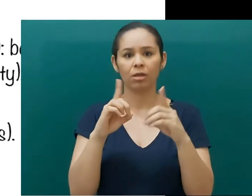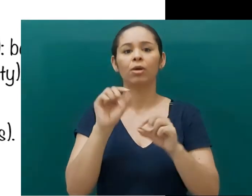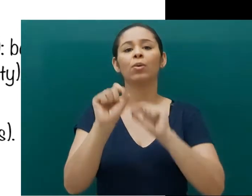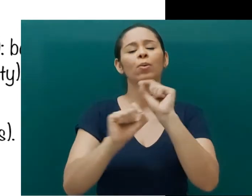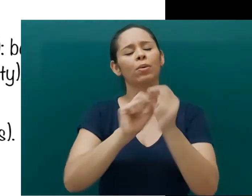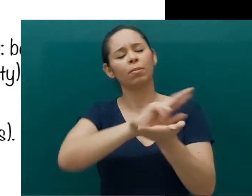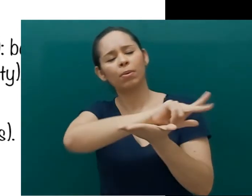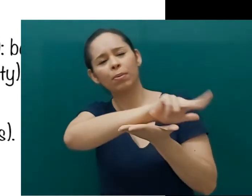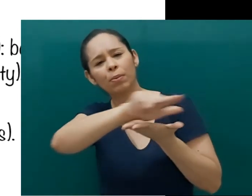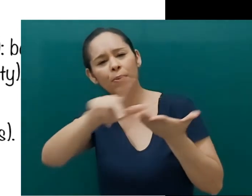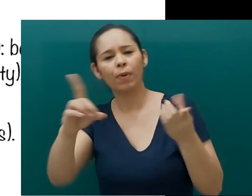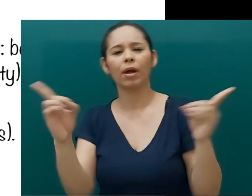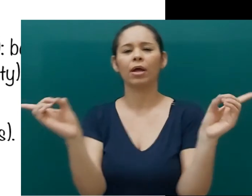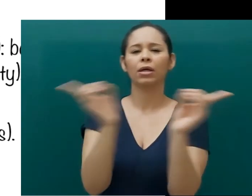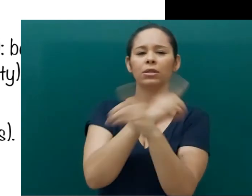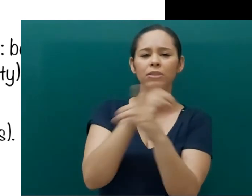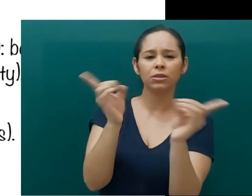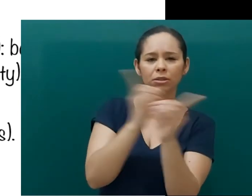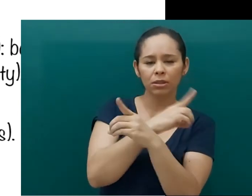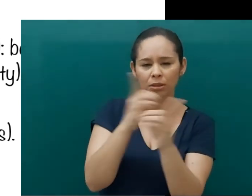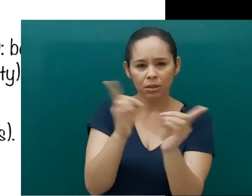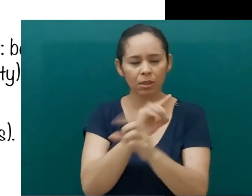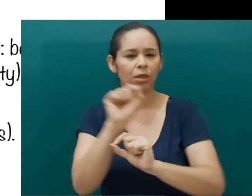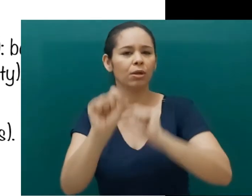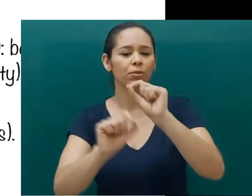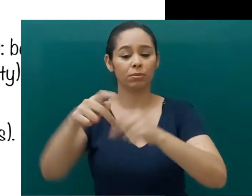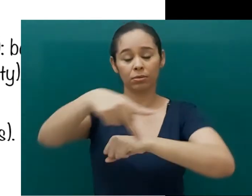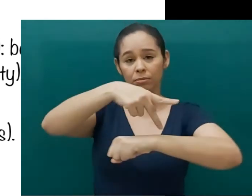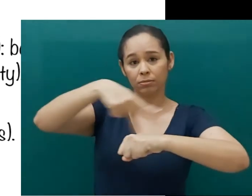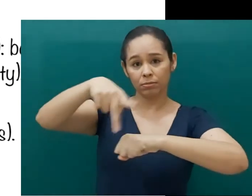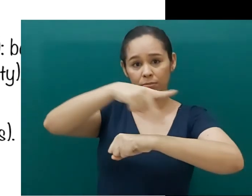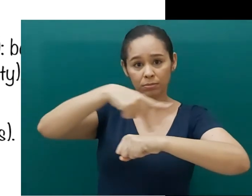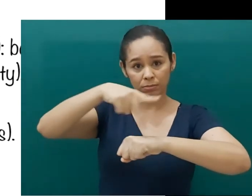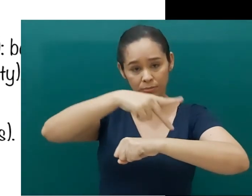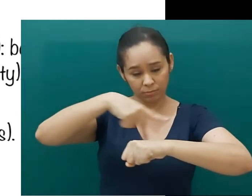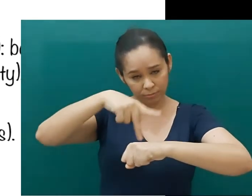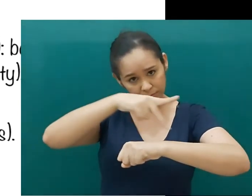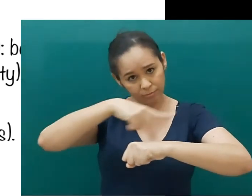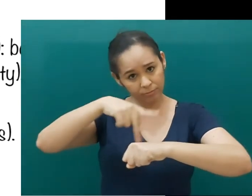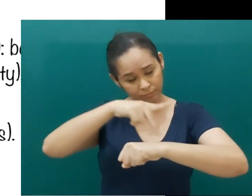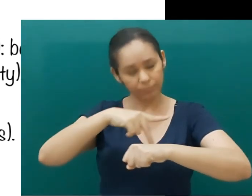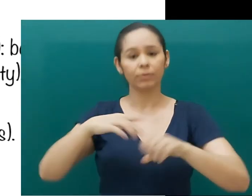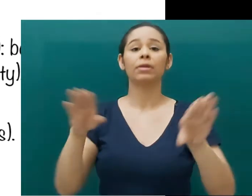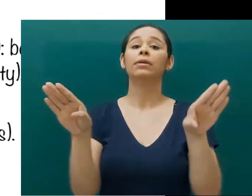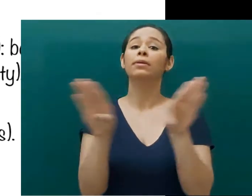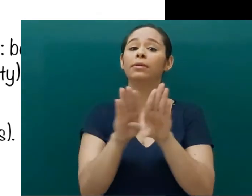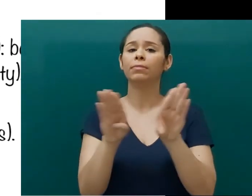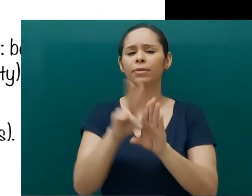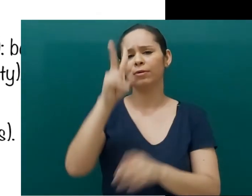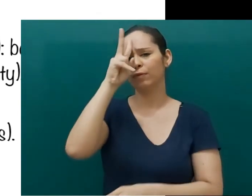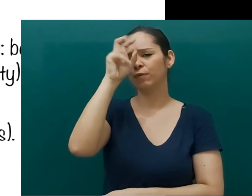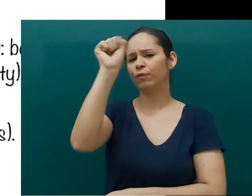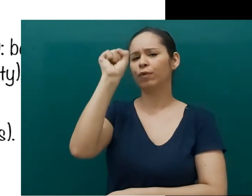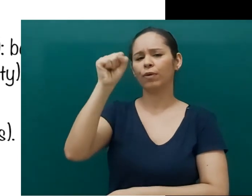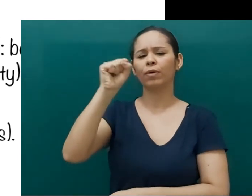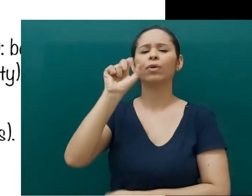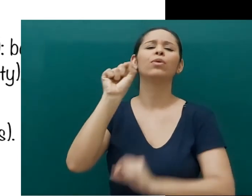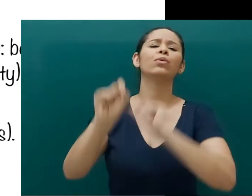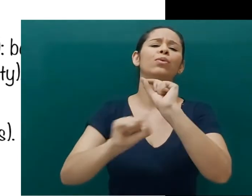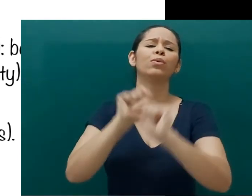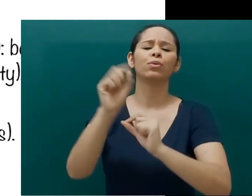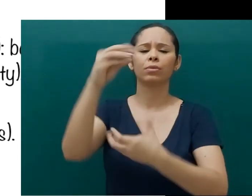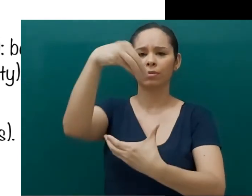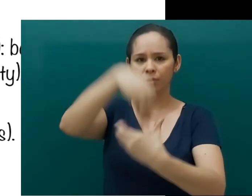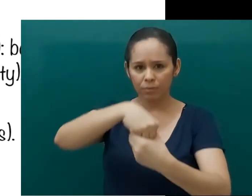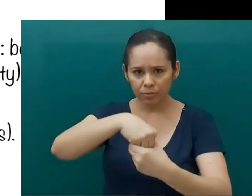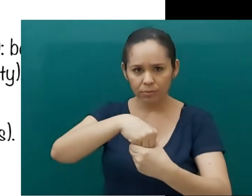do comércio, da imigração chinesa na região, e também uma fortíssima presença